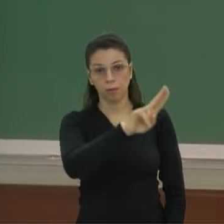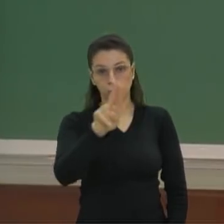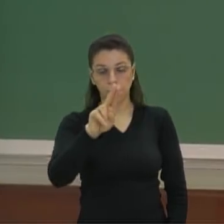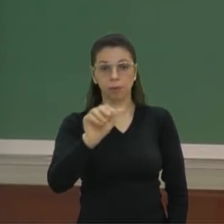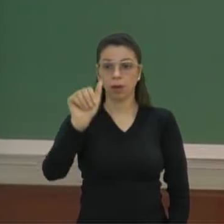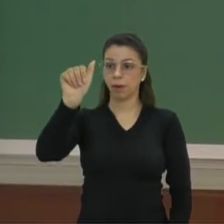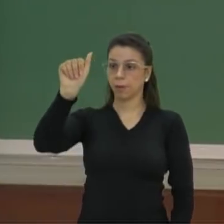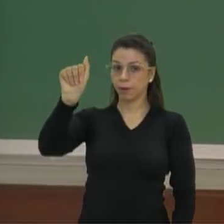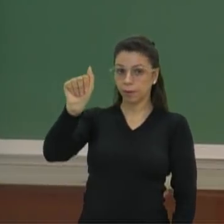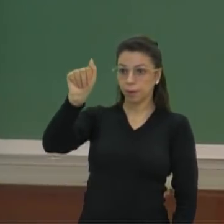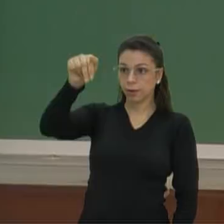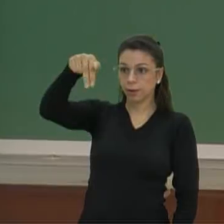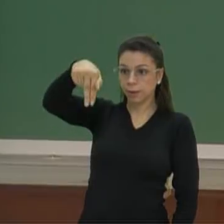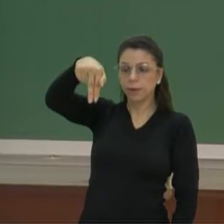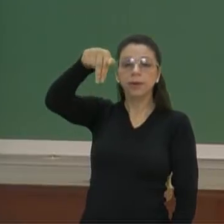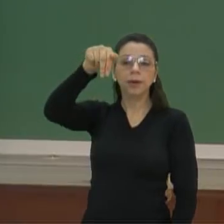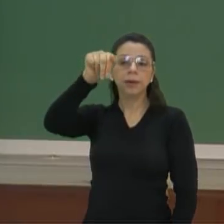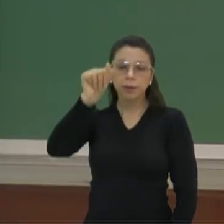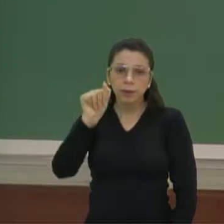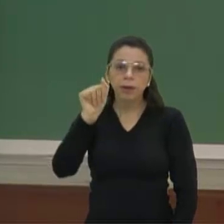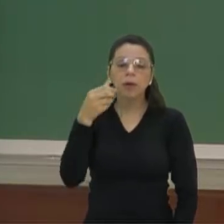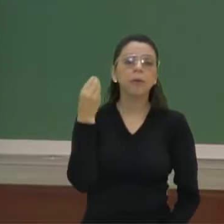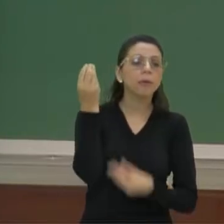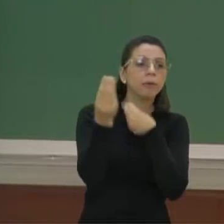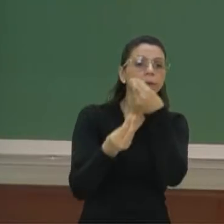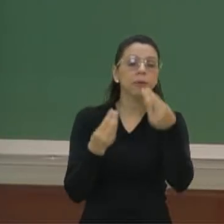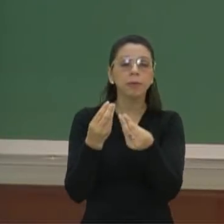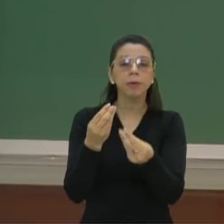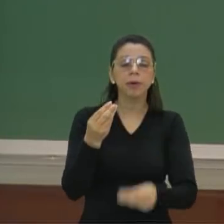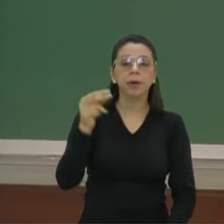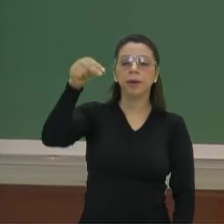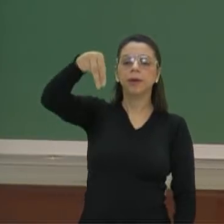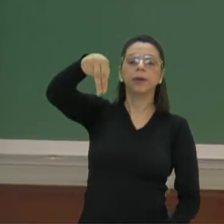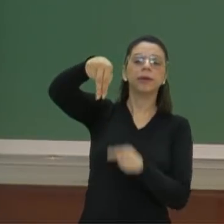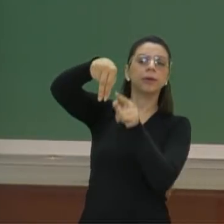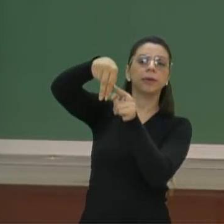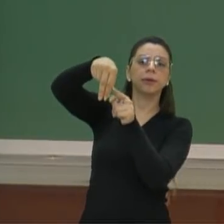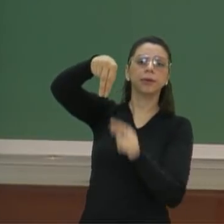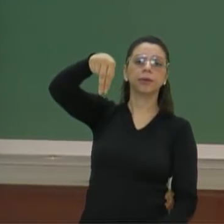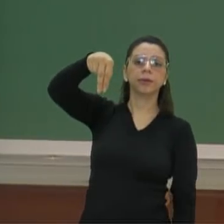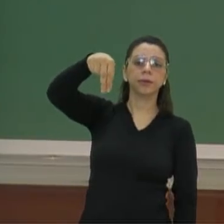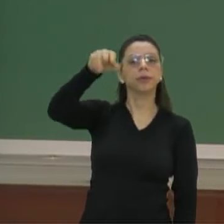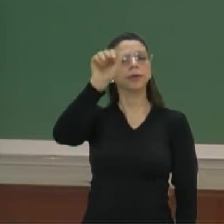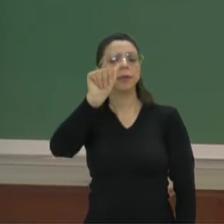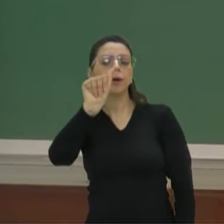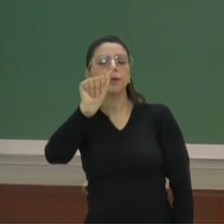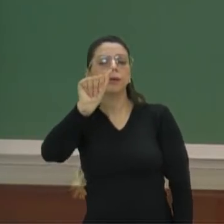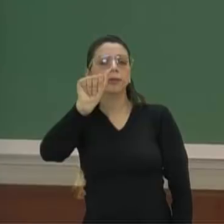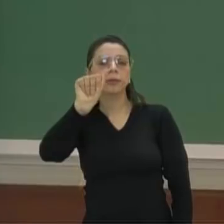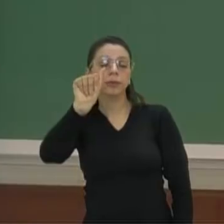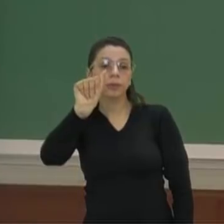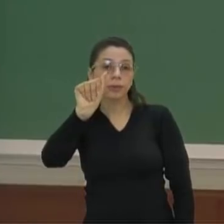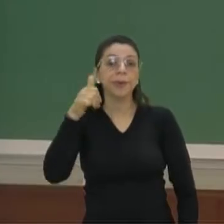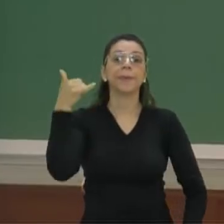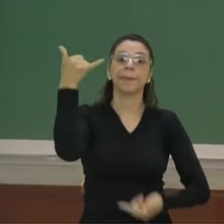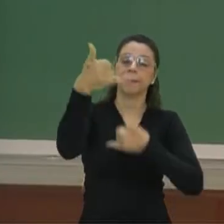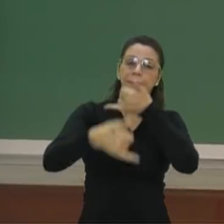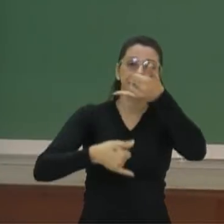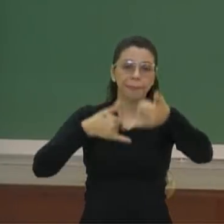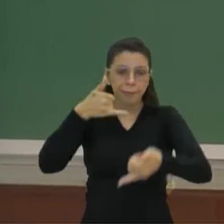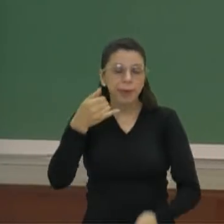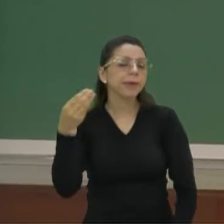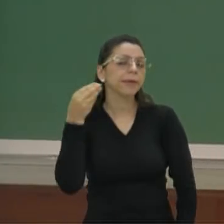como que é o A. Como que é o N? E como que é o A? Então, brinquem,